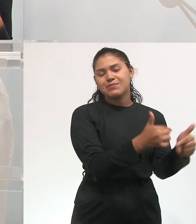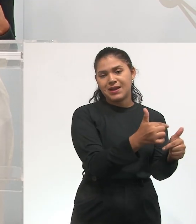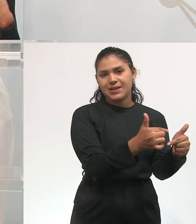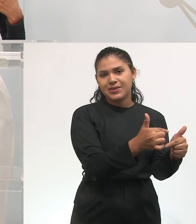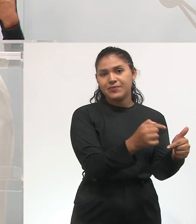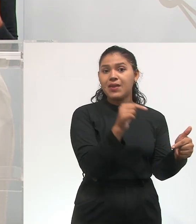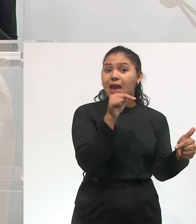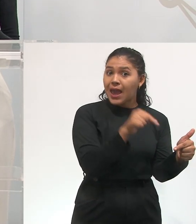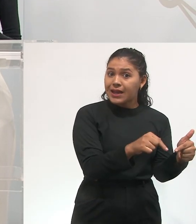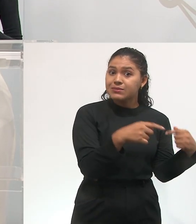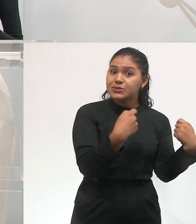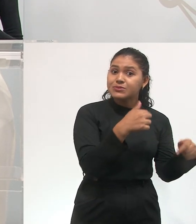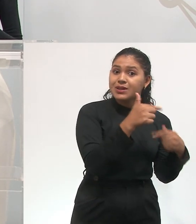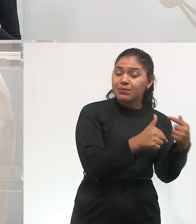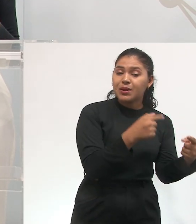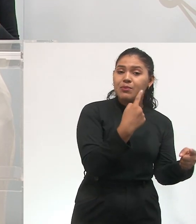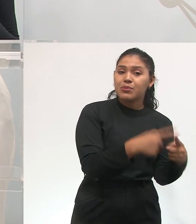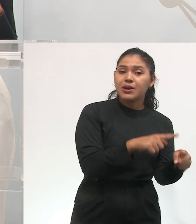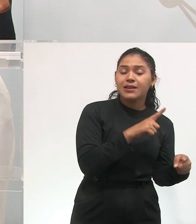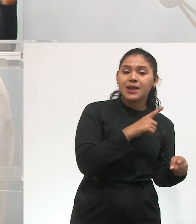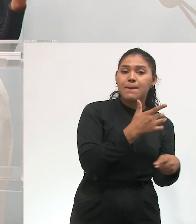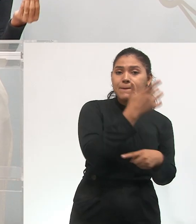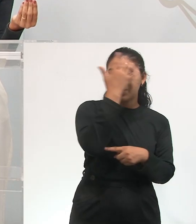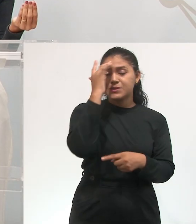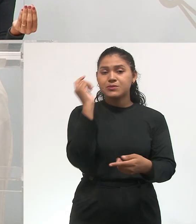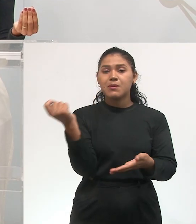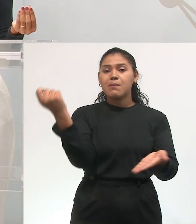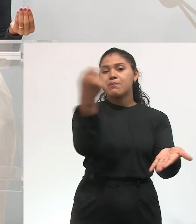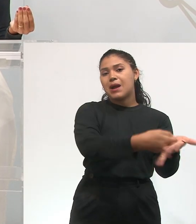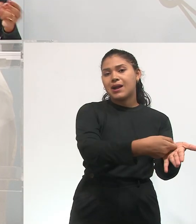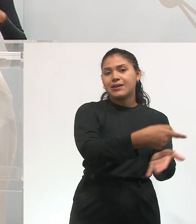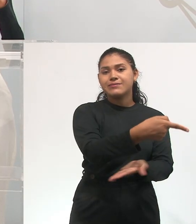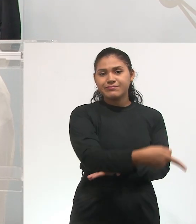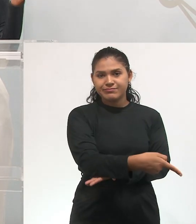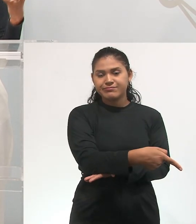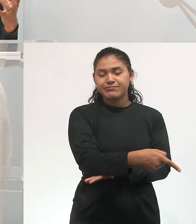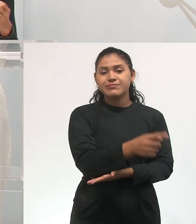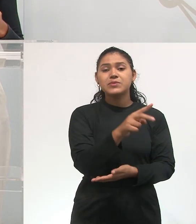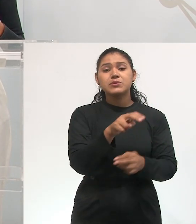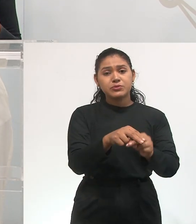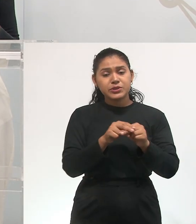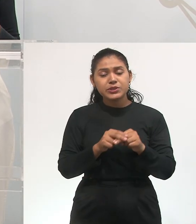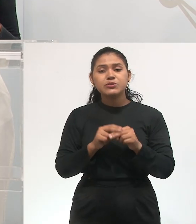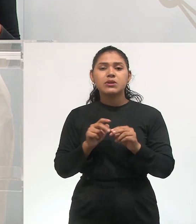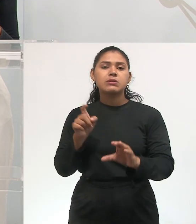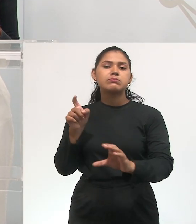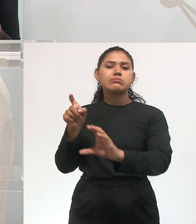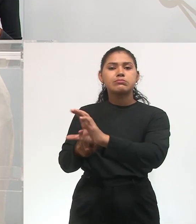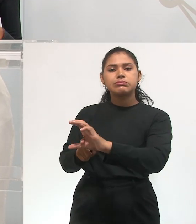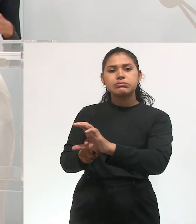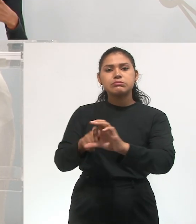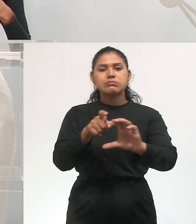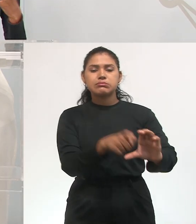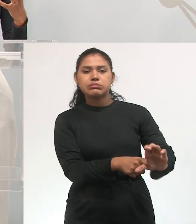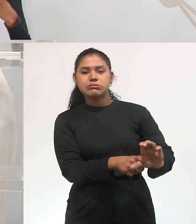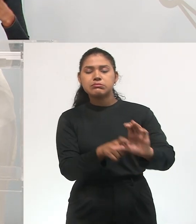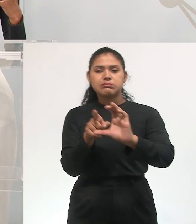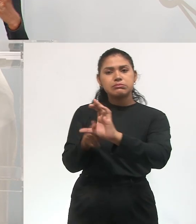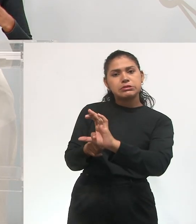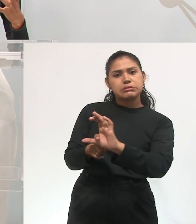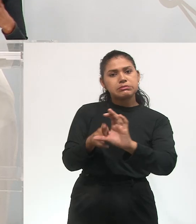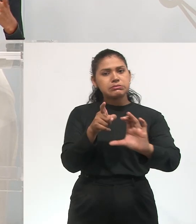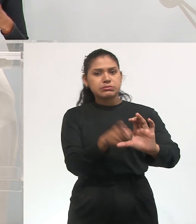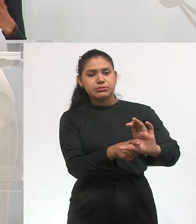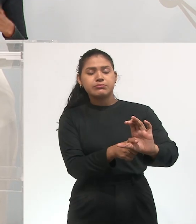de dependência, que é do explorador e do explorado, do dominante e do dominado. E